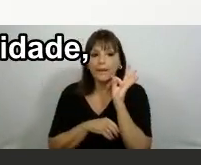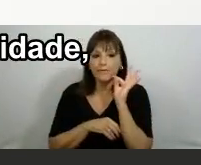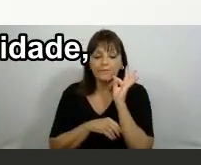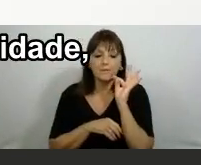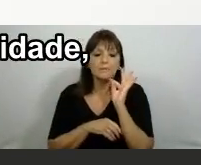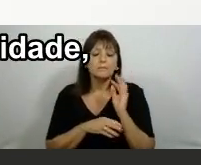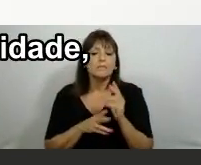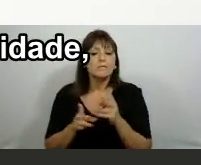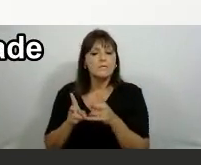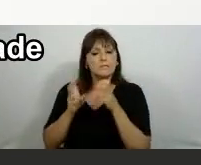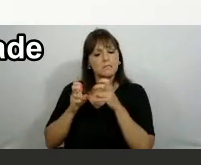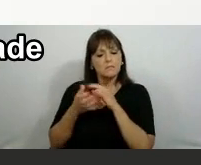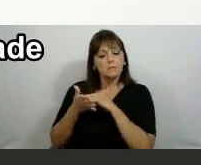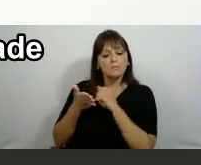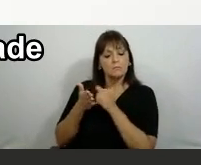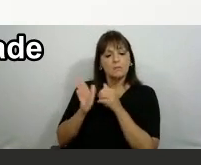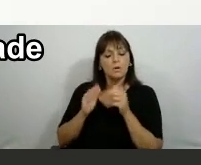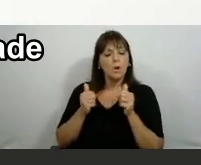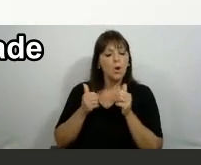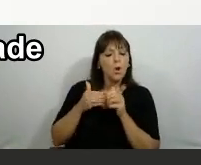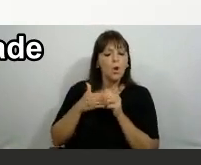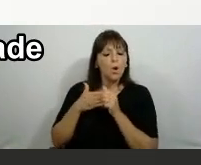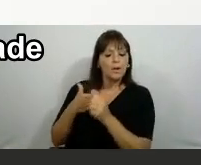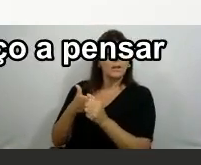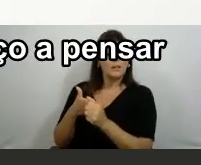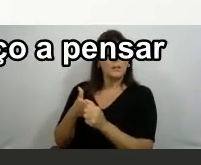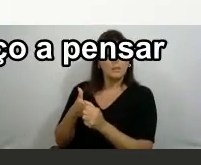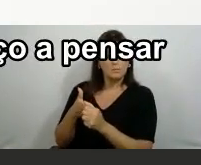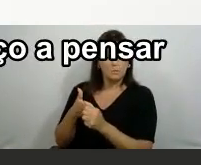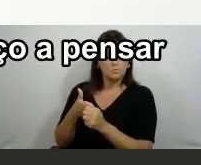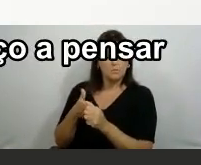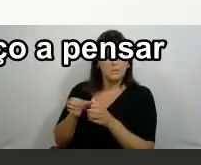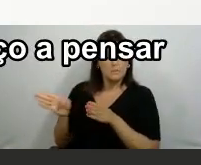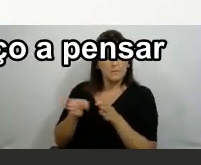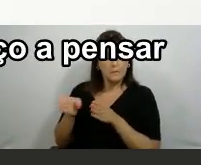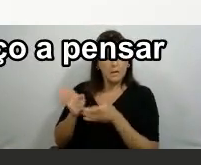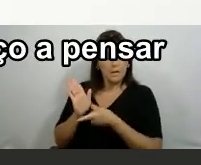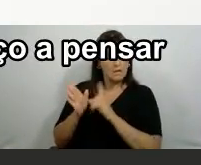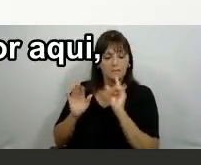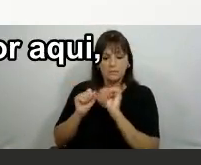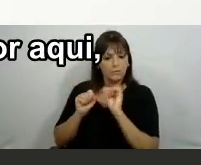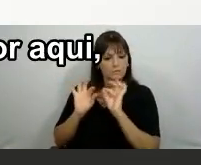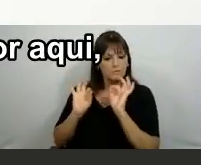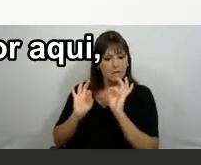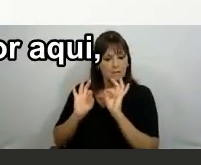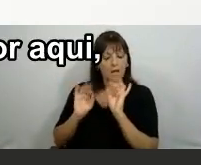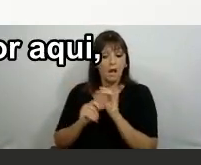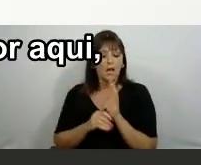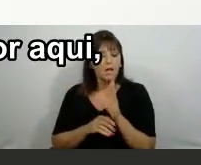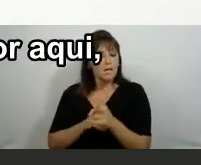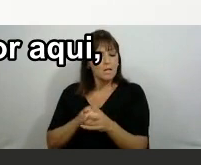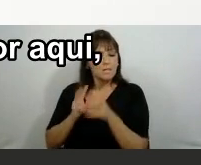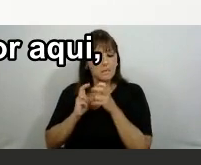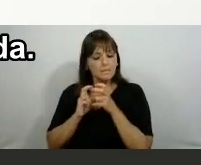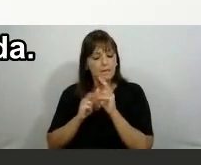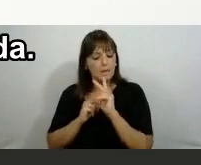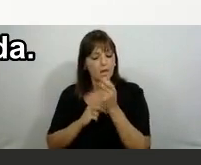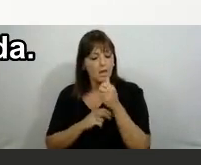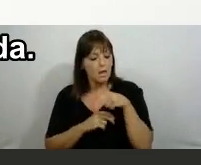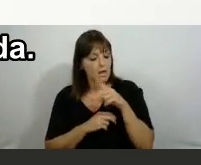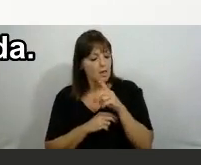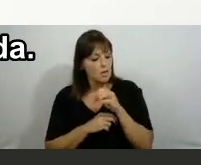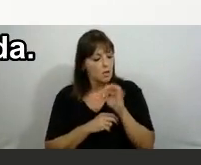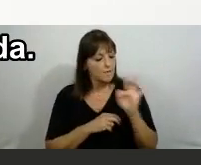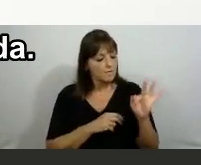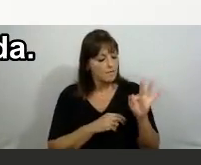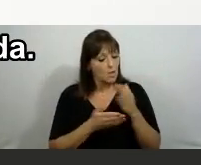me orientando sobre acessibilidade. Se eu nunca fiz acessibilidade, eu recebo um handoff, eu já começo a pensar, espera aí, eu tenho que começar por aqui,